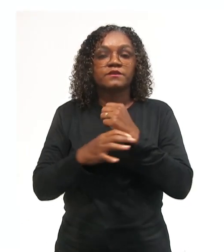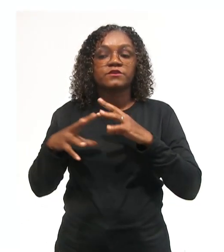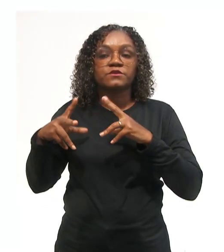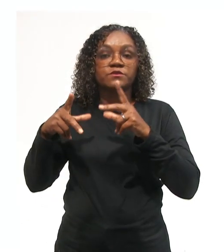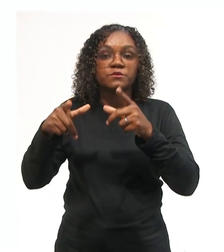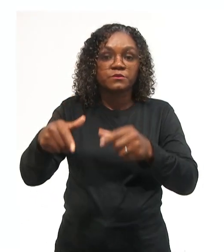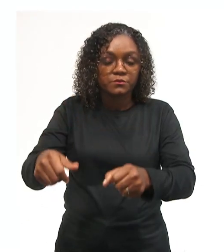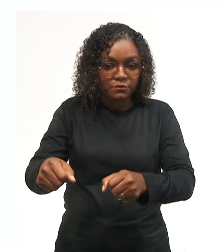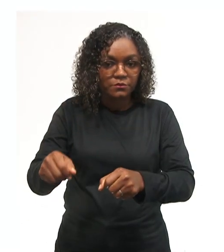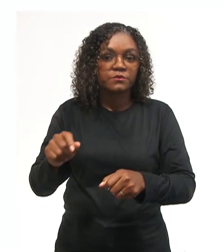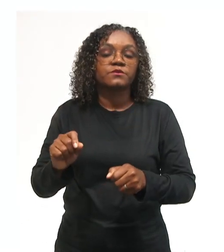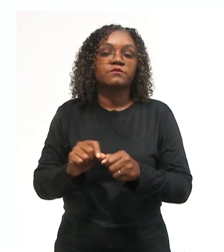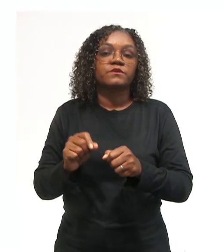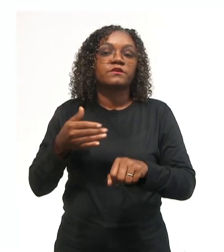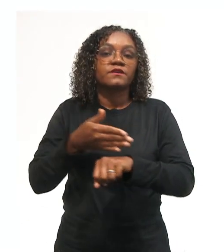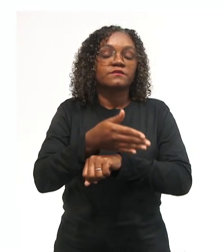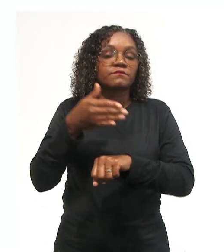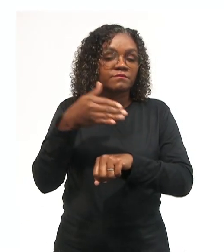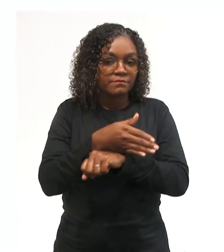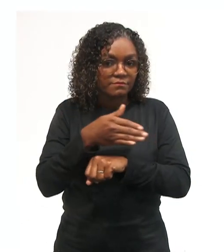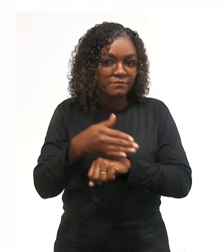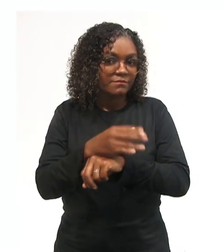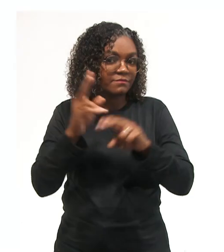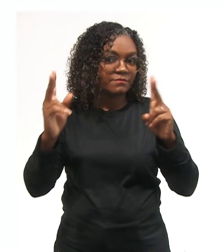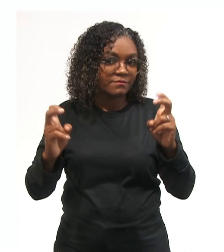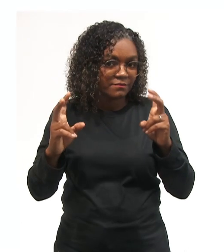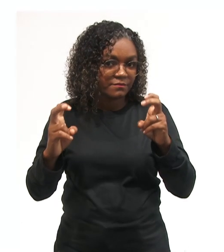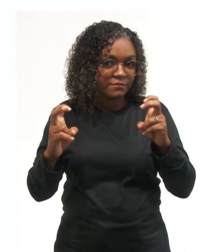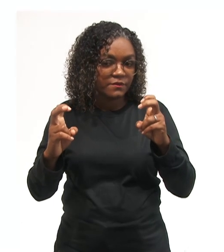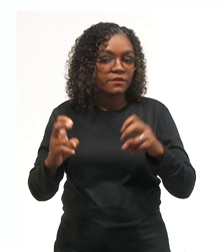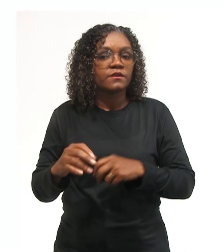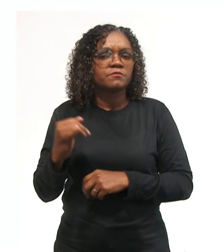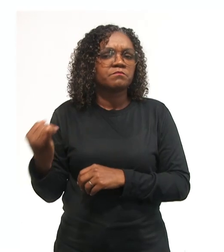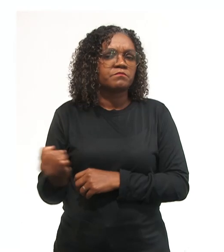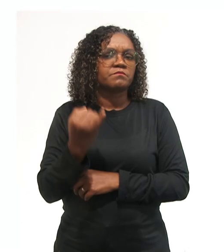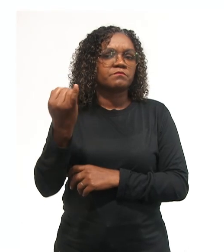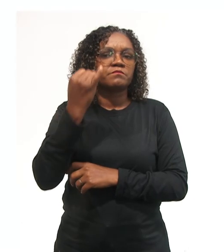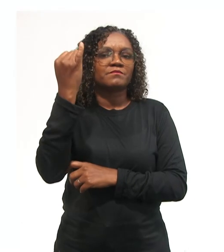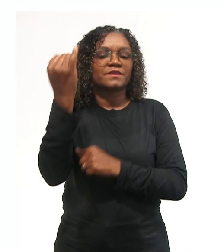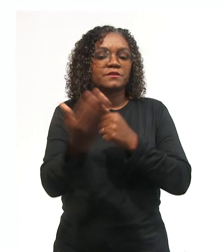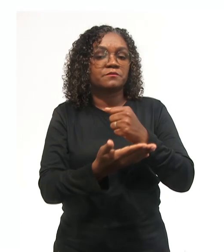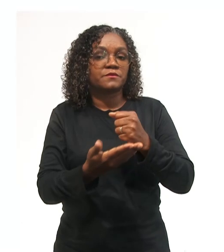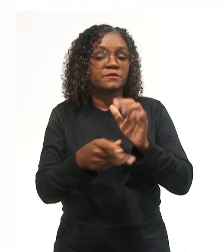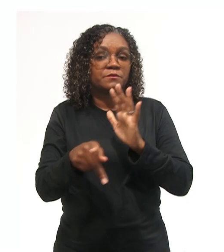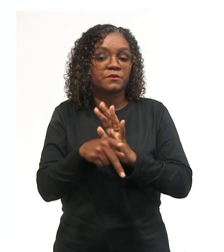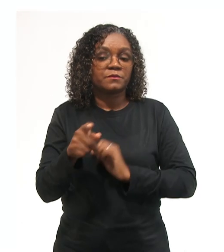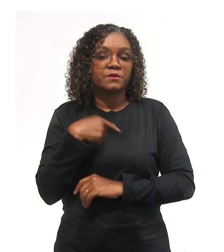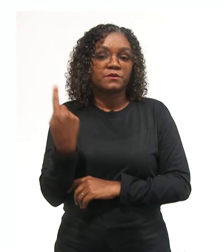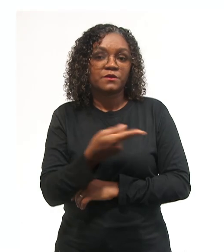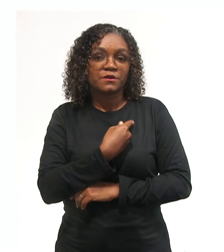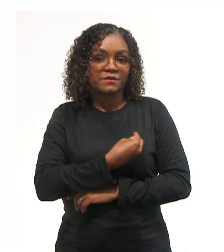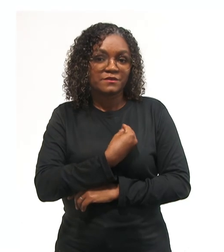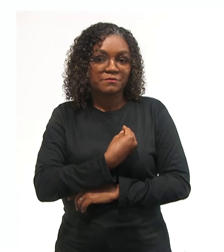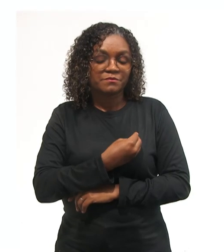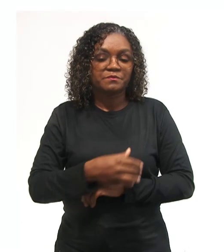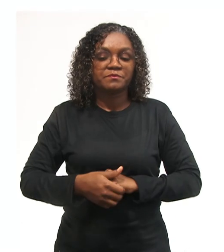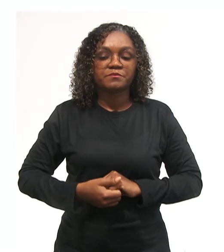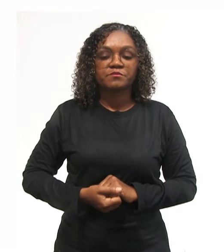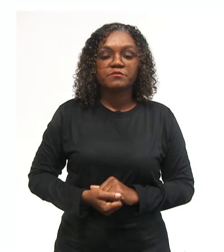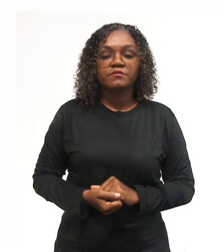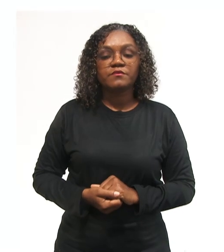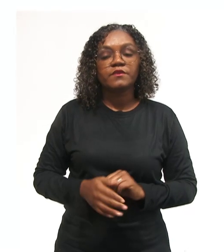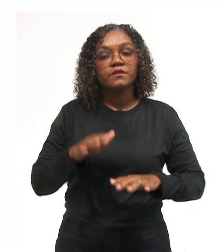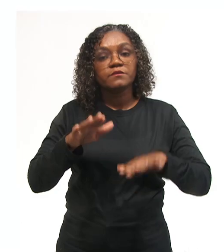um acesso, né, a esse tipo de serviços que são fundamentais para a nossa existência. Tá? Então, o governo, ou ele